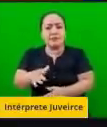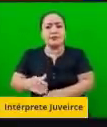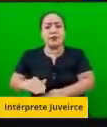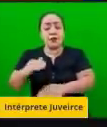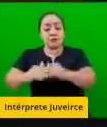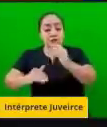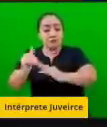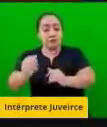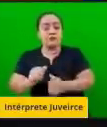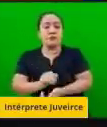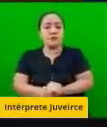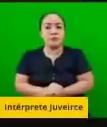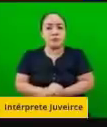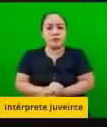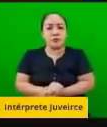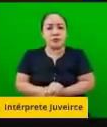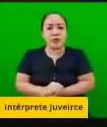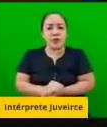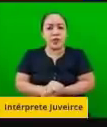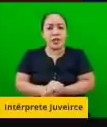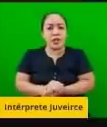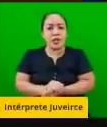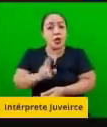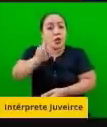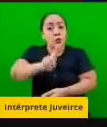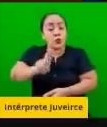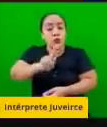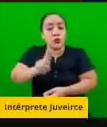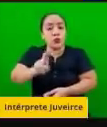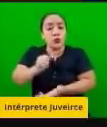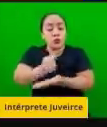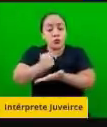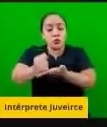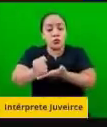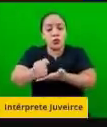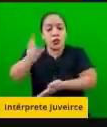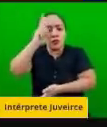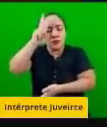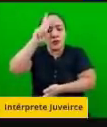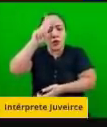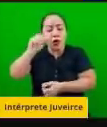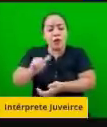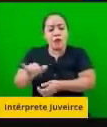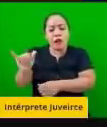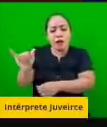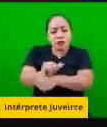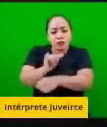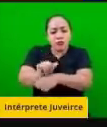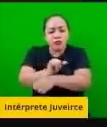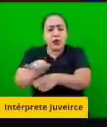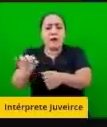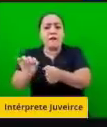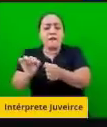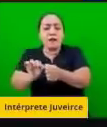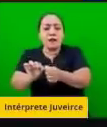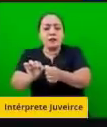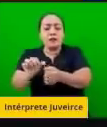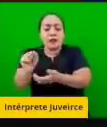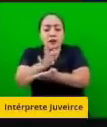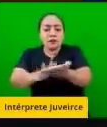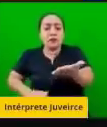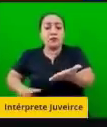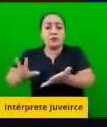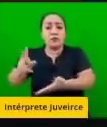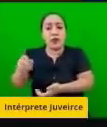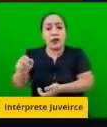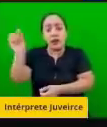nós temos o uso de documentos históricos na elaboração de atividades para o ensino de História. Dada a